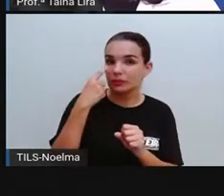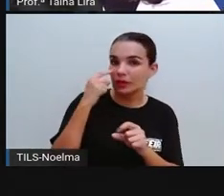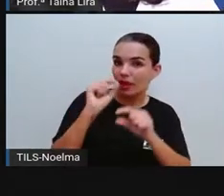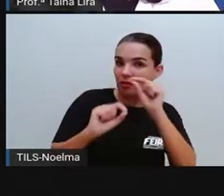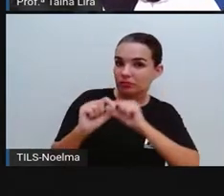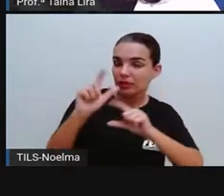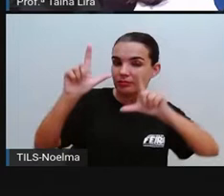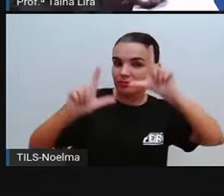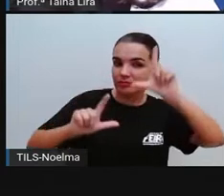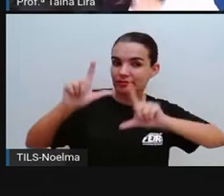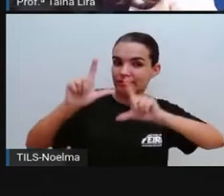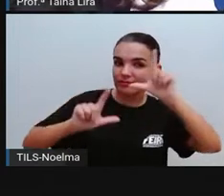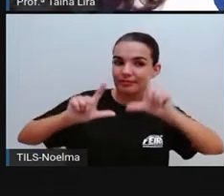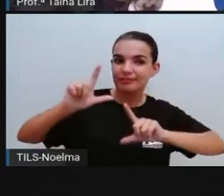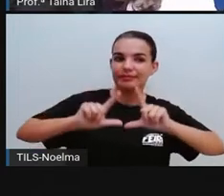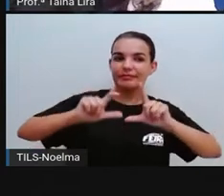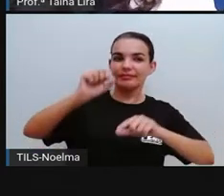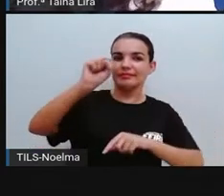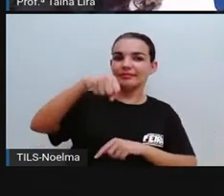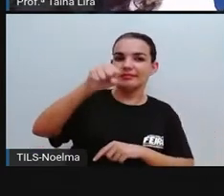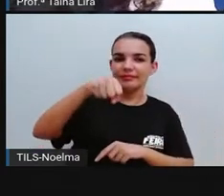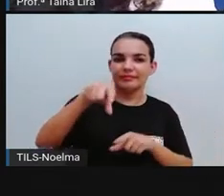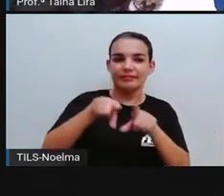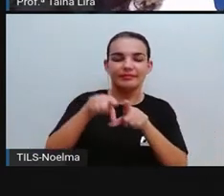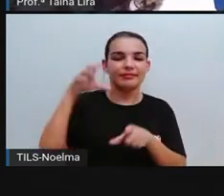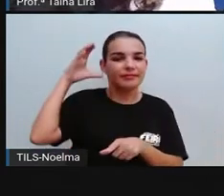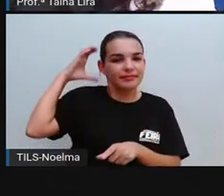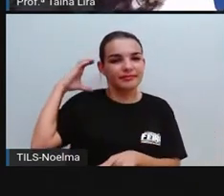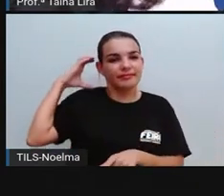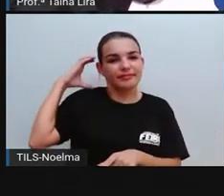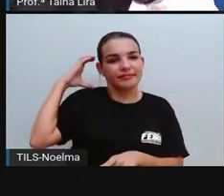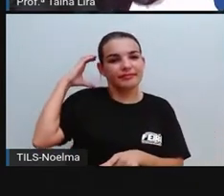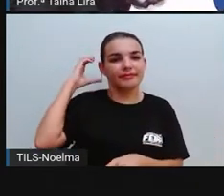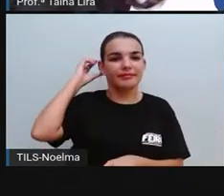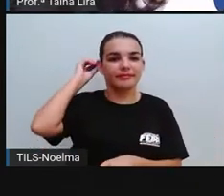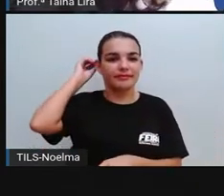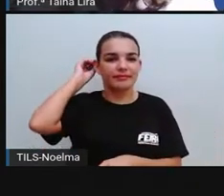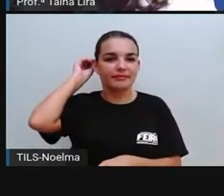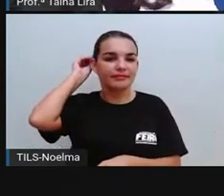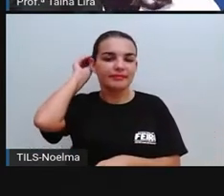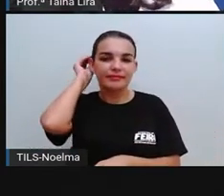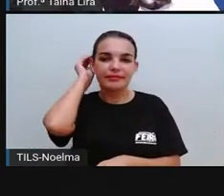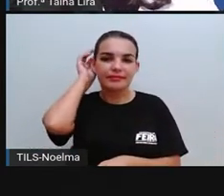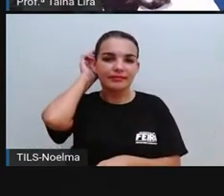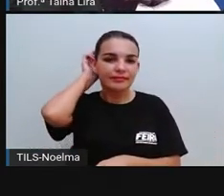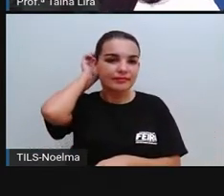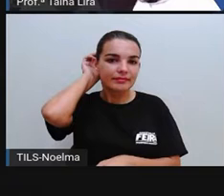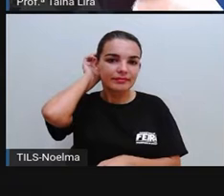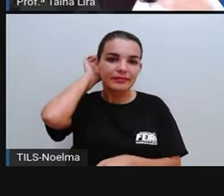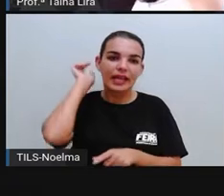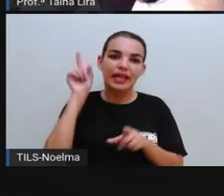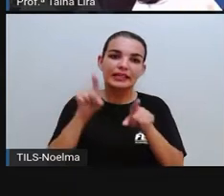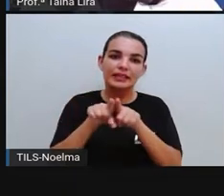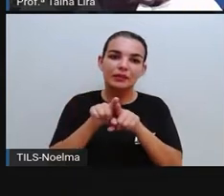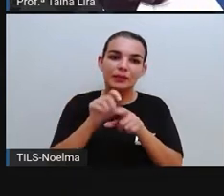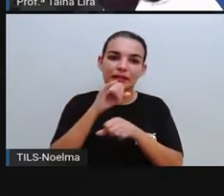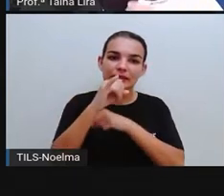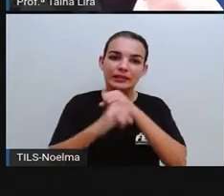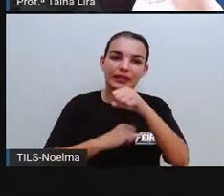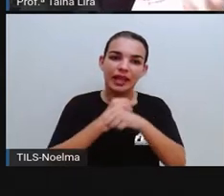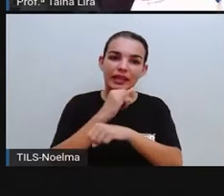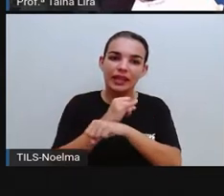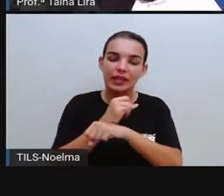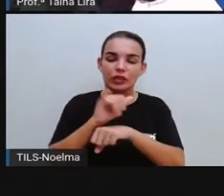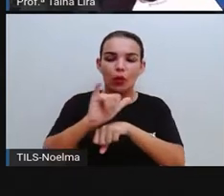televisão, tá? E também na rádio, certo? E também na internet, tá? A gente pode encontrar aí vídeos